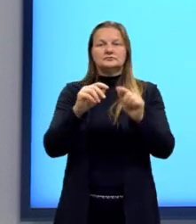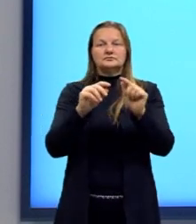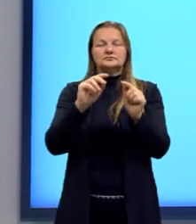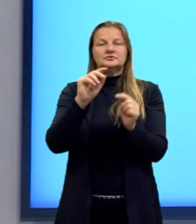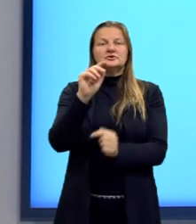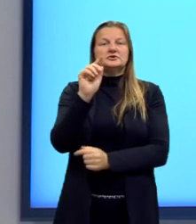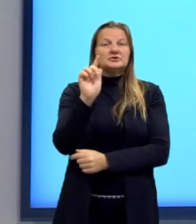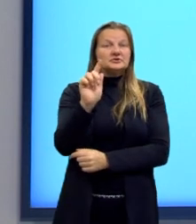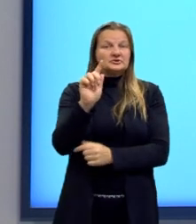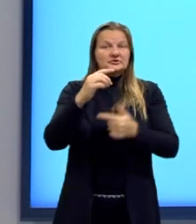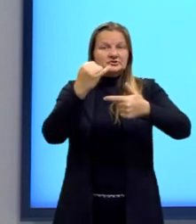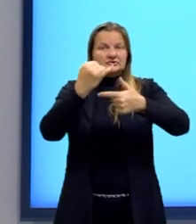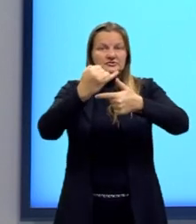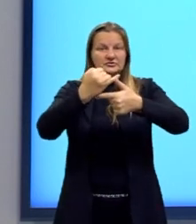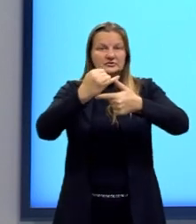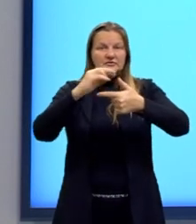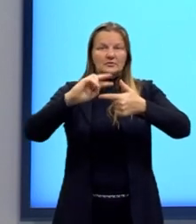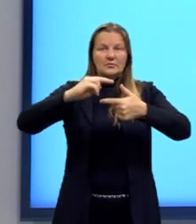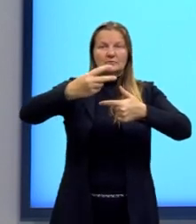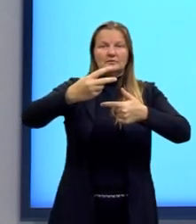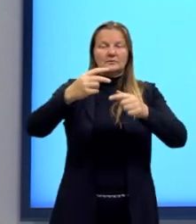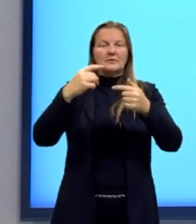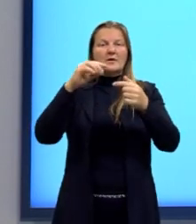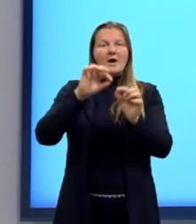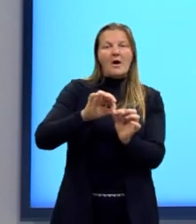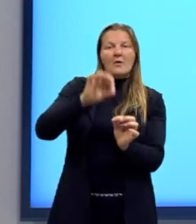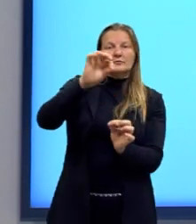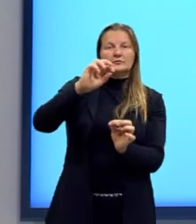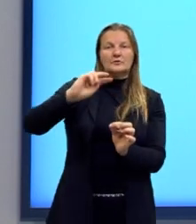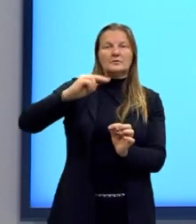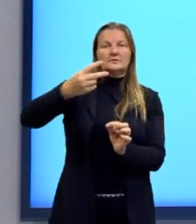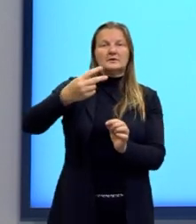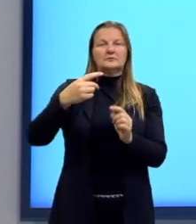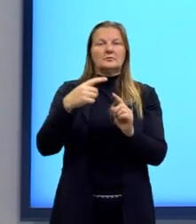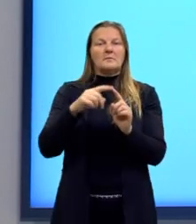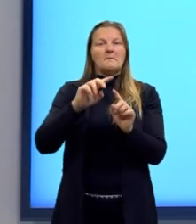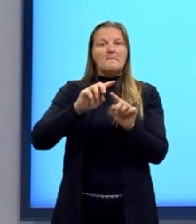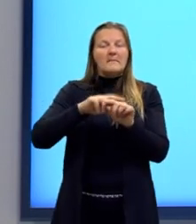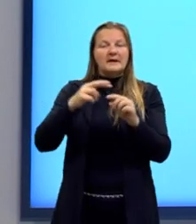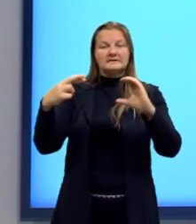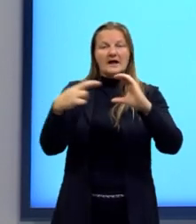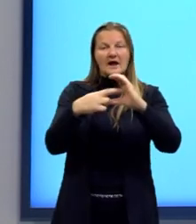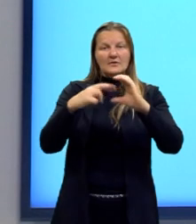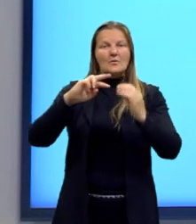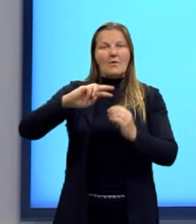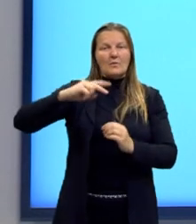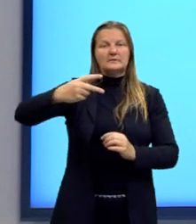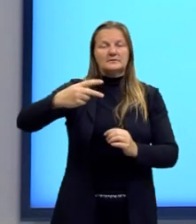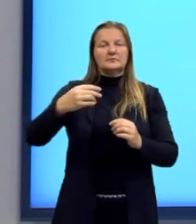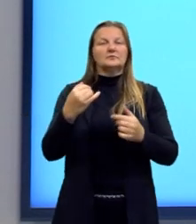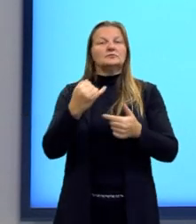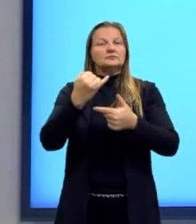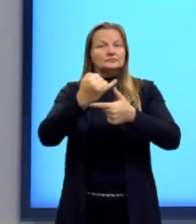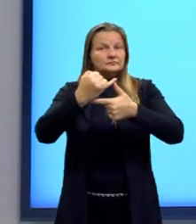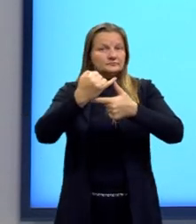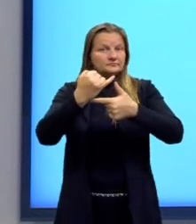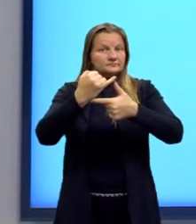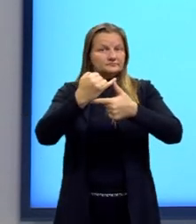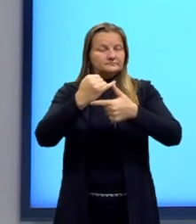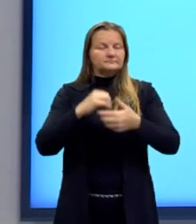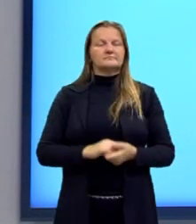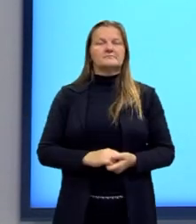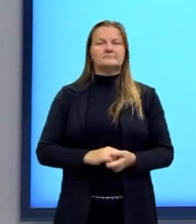é igual a altura ao quadrado + raio ao quadrado então a gente utiliza não é o teorema de Pitágoras